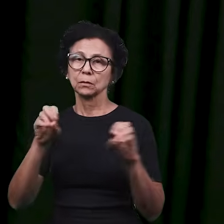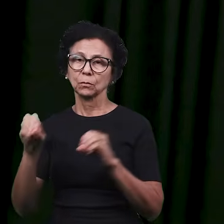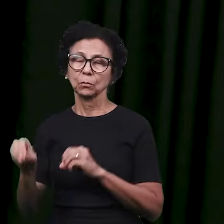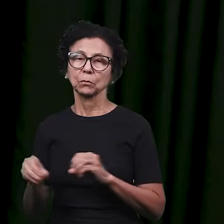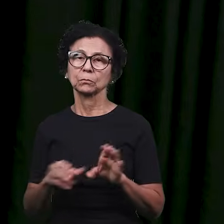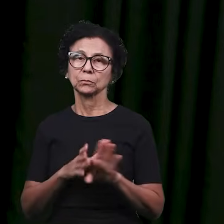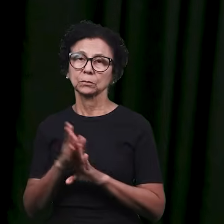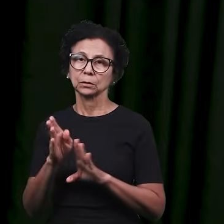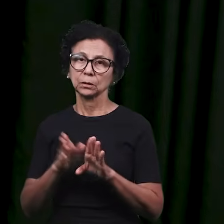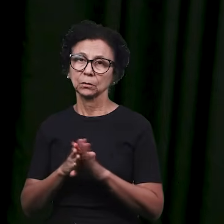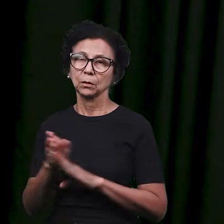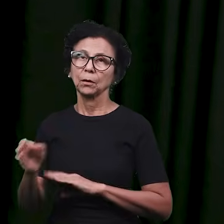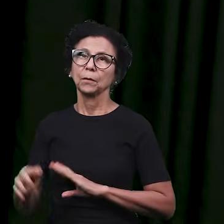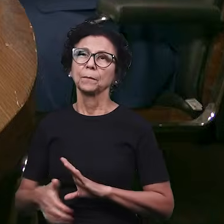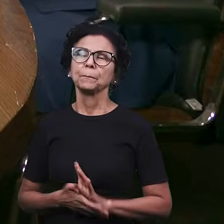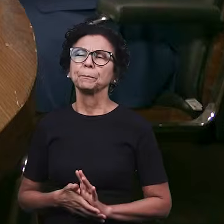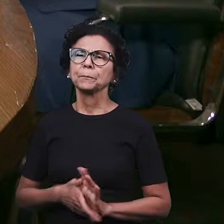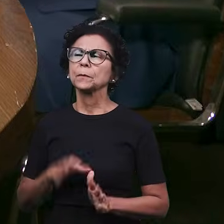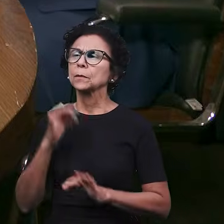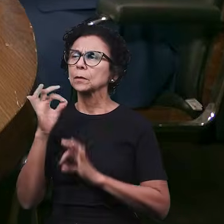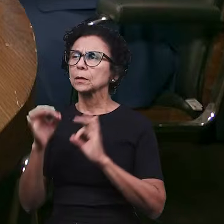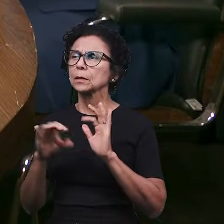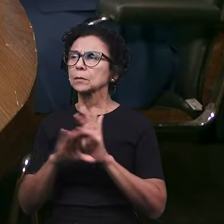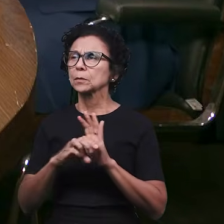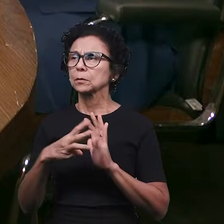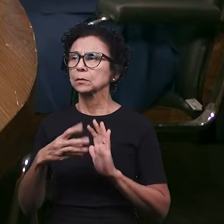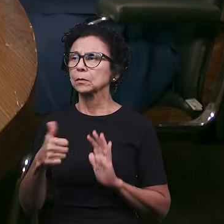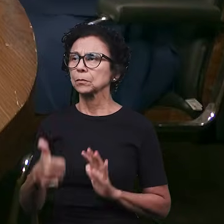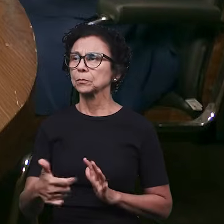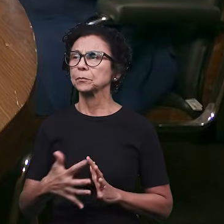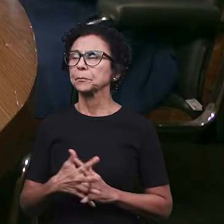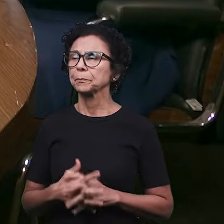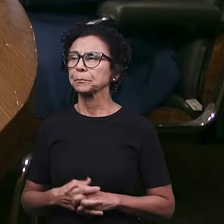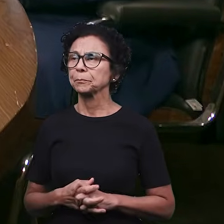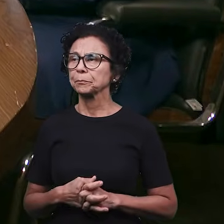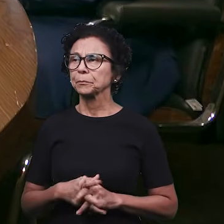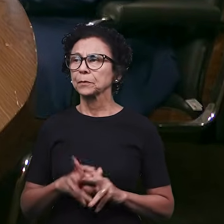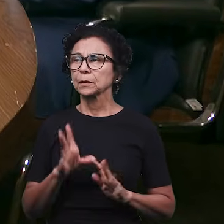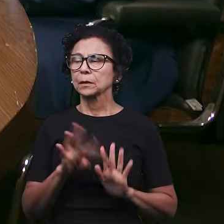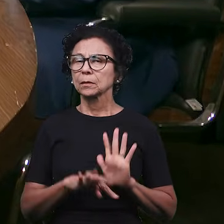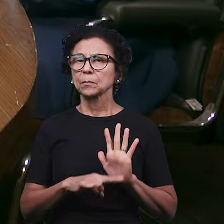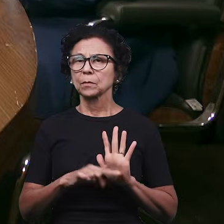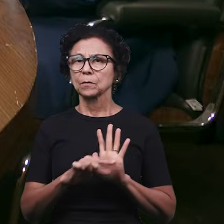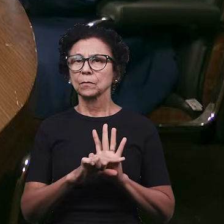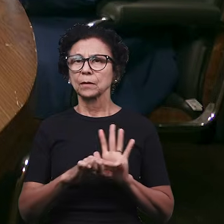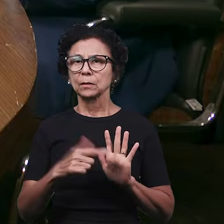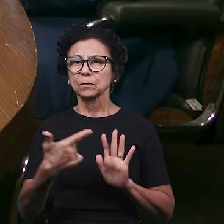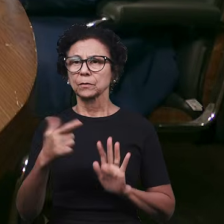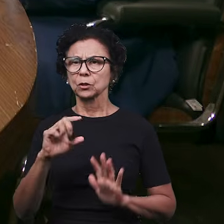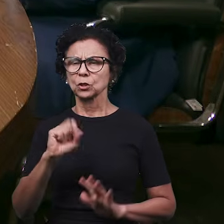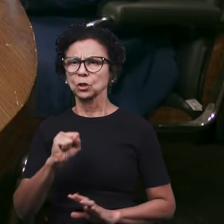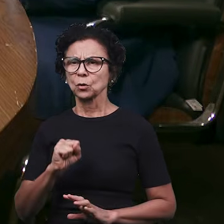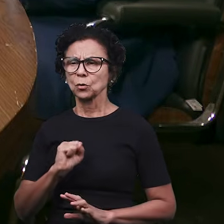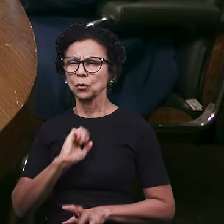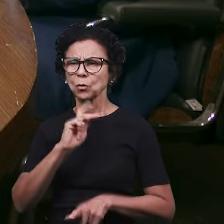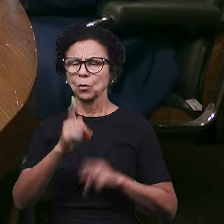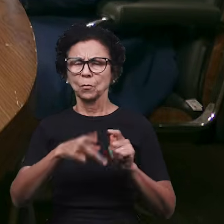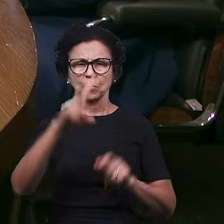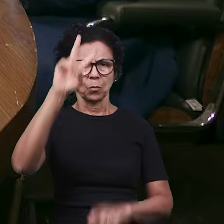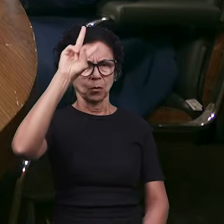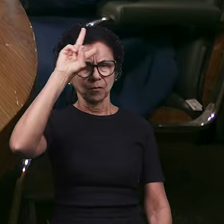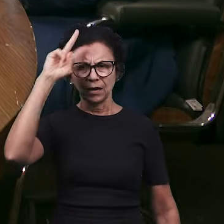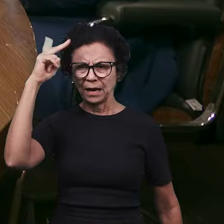final sobre o capítulo 31? O Senhor vai dizer ali no verso 28, né?